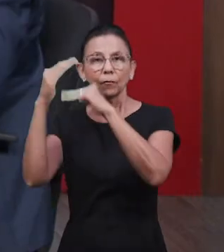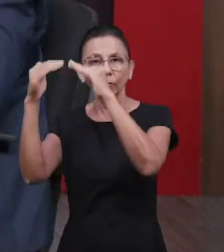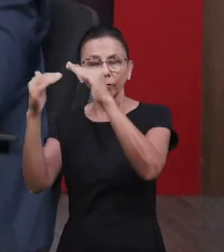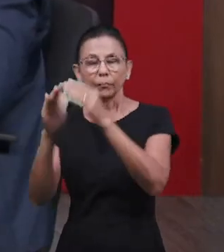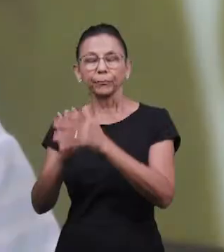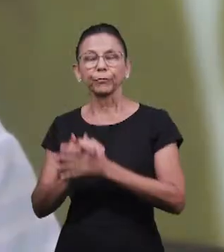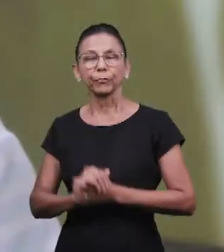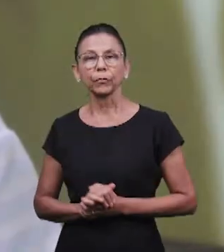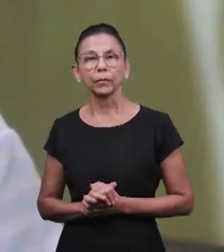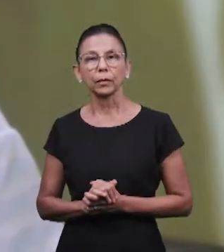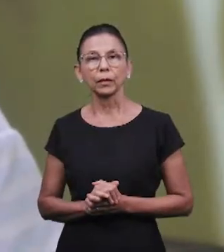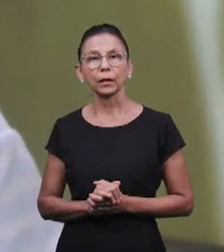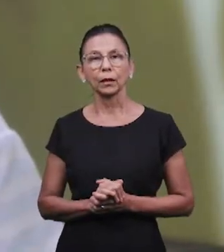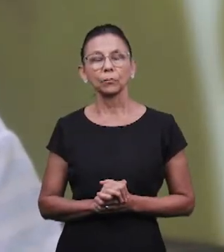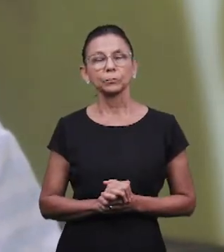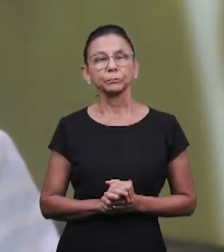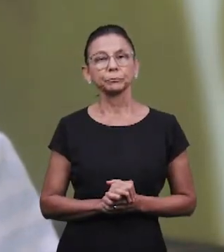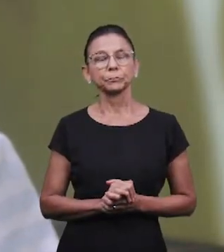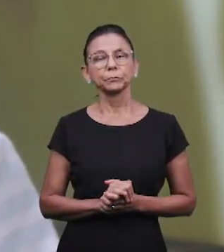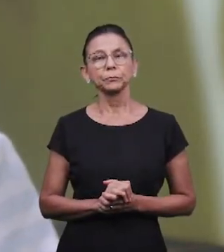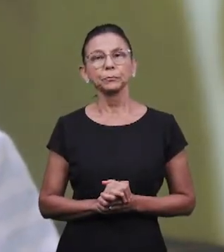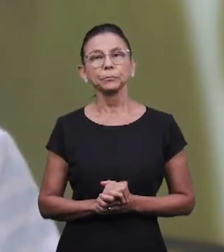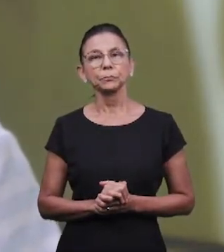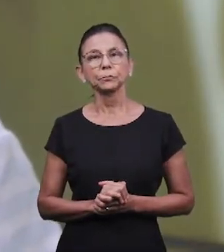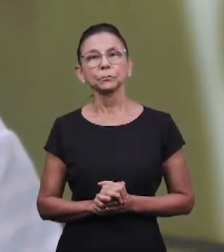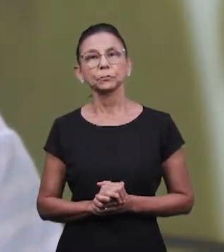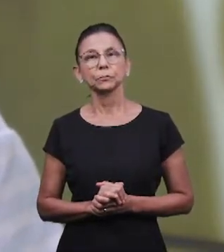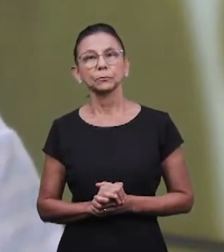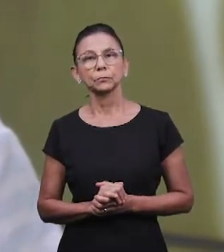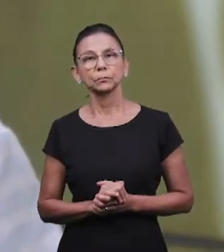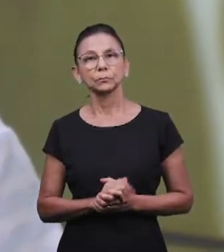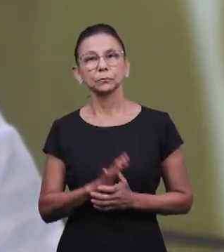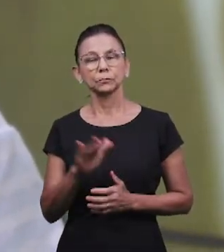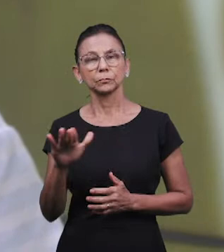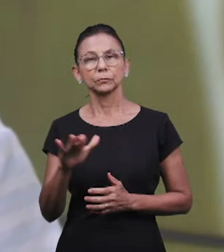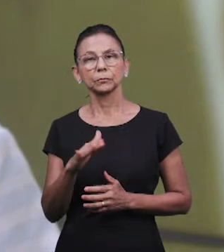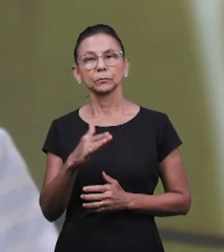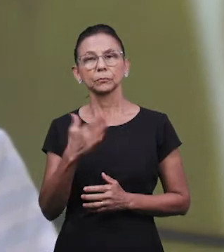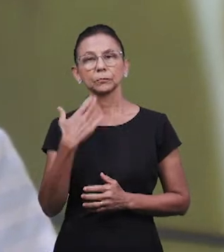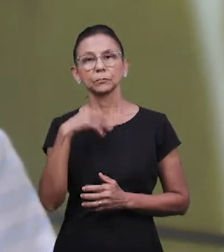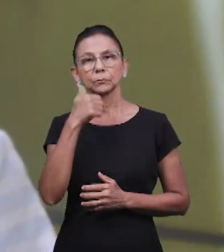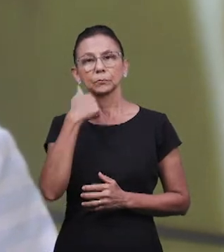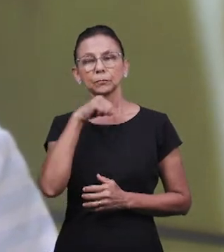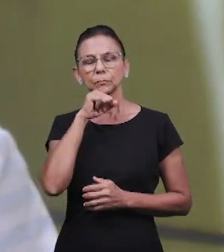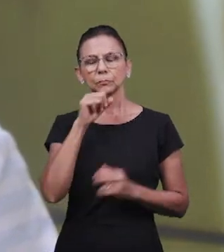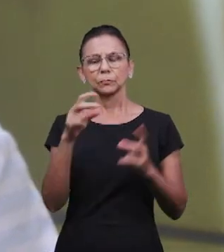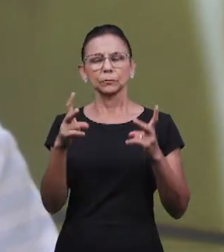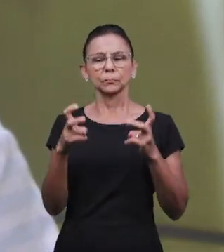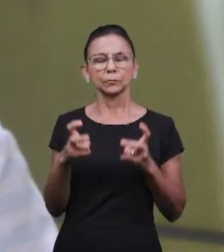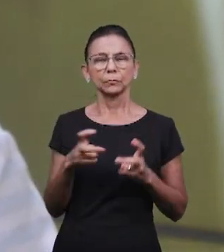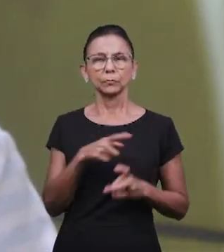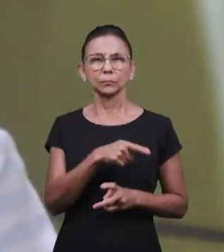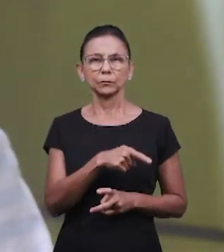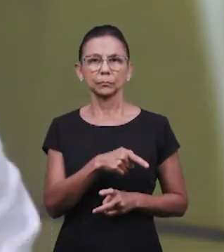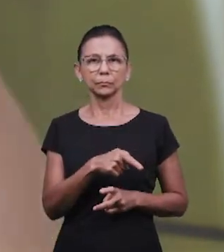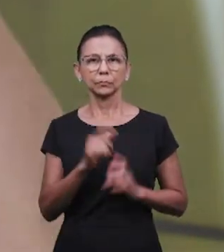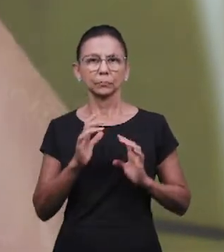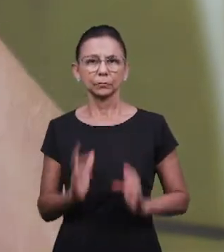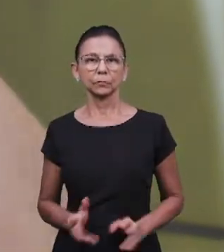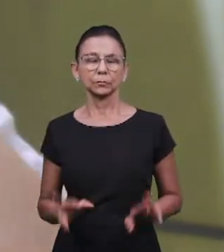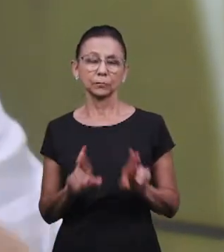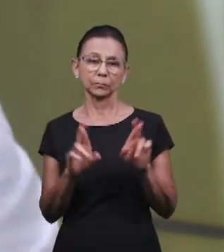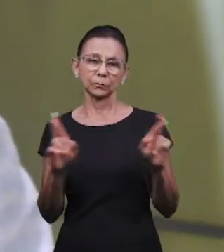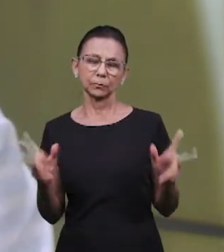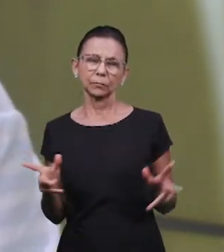tudo que ela relatou, tá dentro do marco do desenvolvimento. Então, crianças que os pais observam que não estão seguindo esses